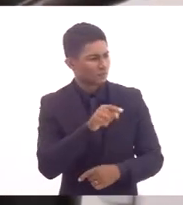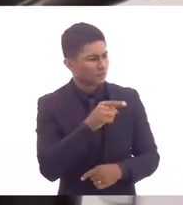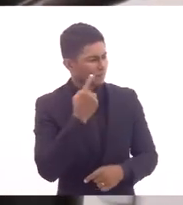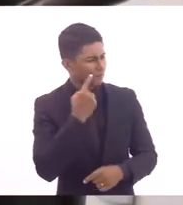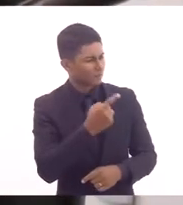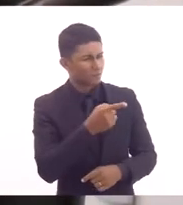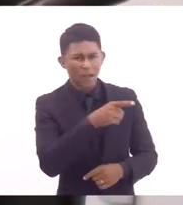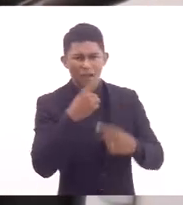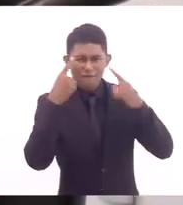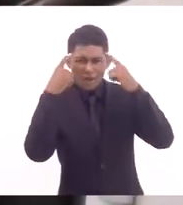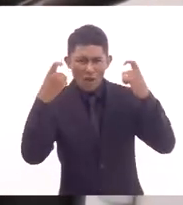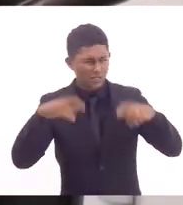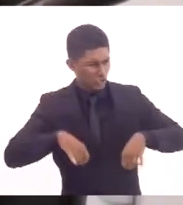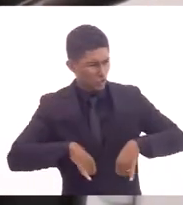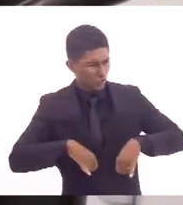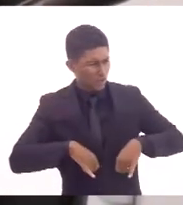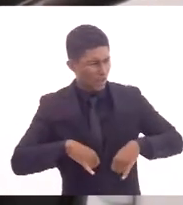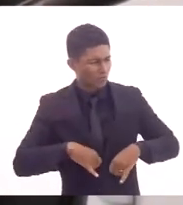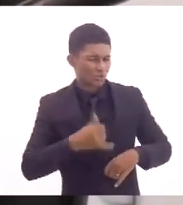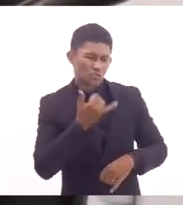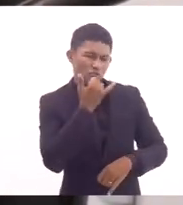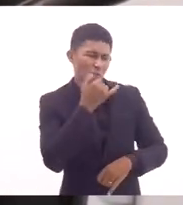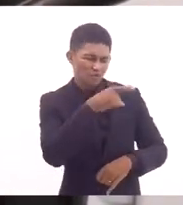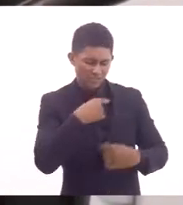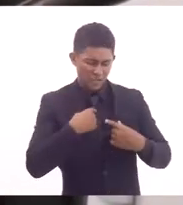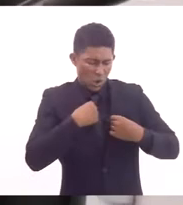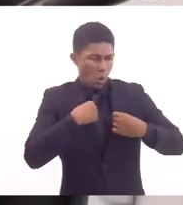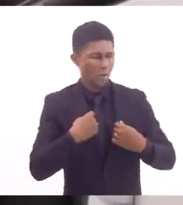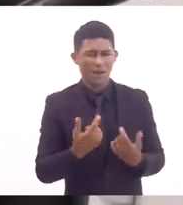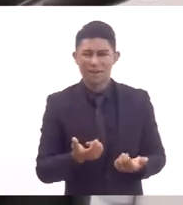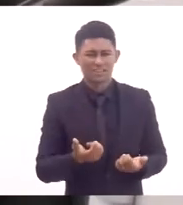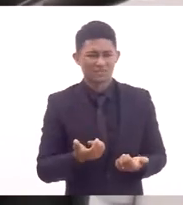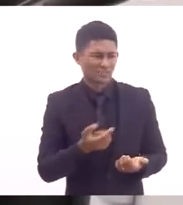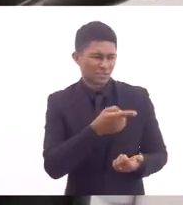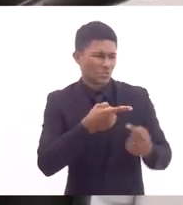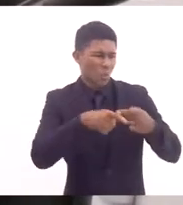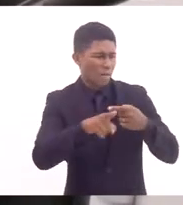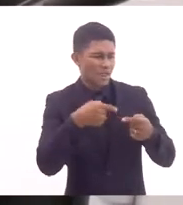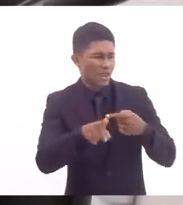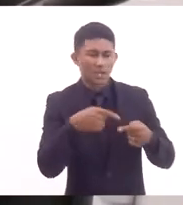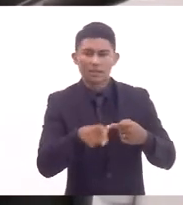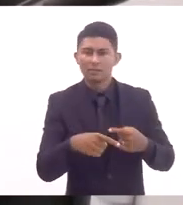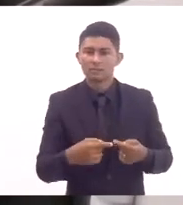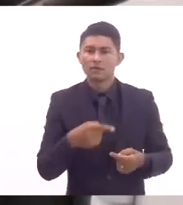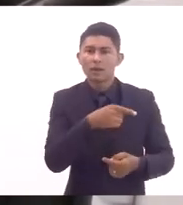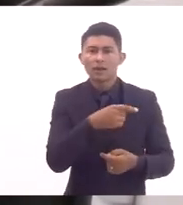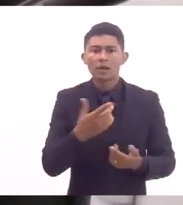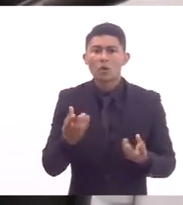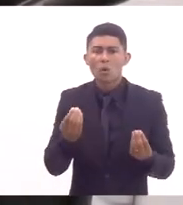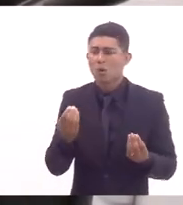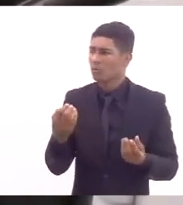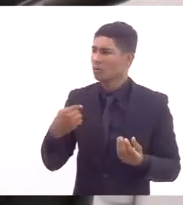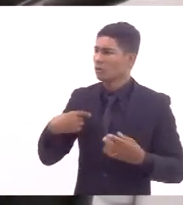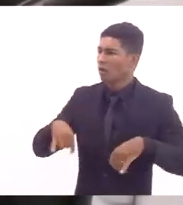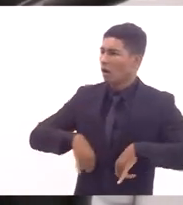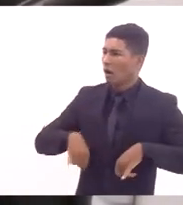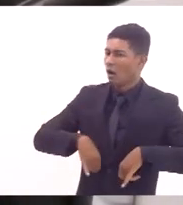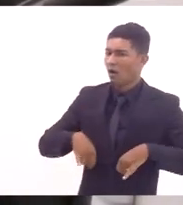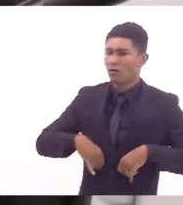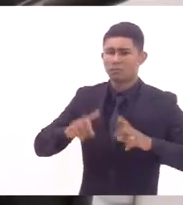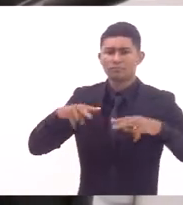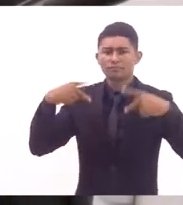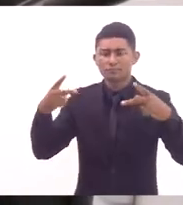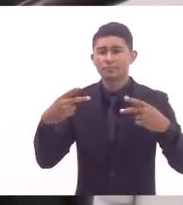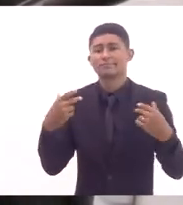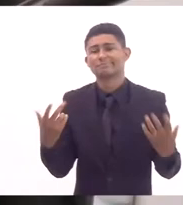ou seja transforma a vítima e ré como se ela fosse a responsável pela agressão que sofreu Então essas